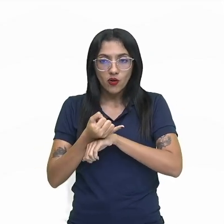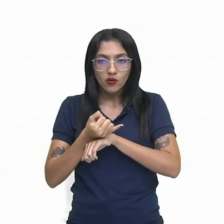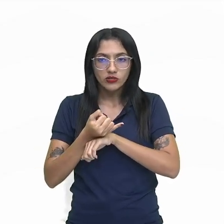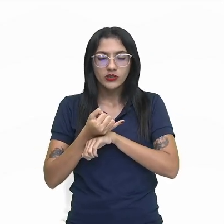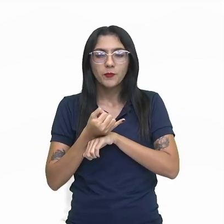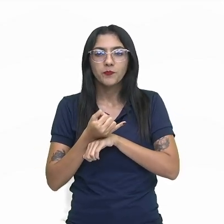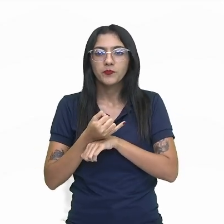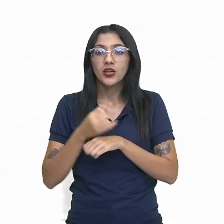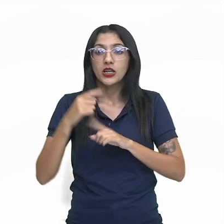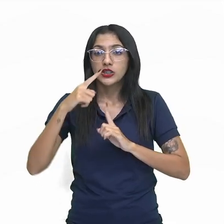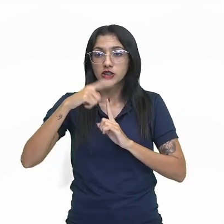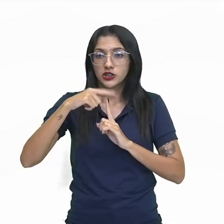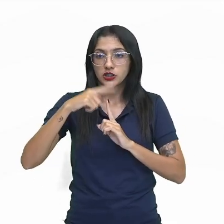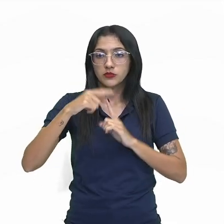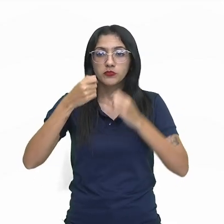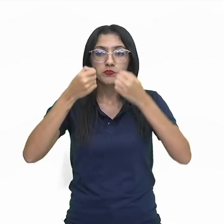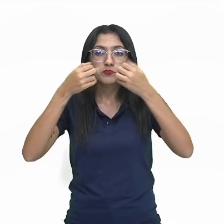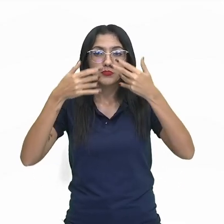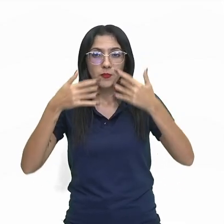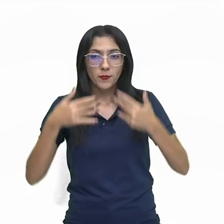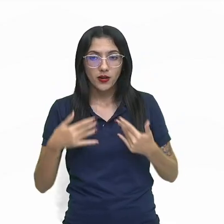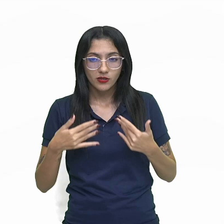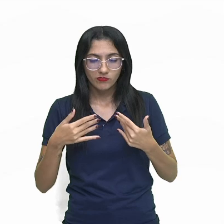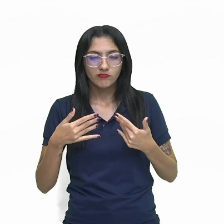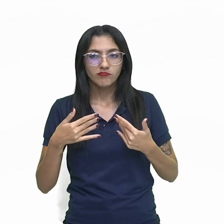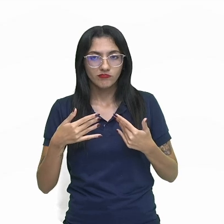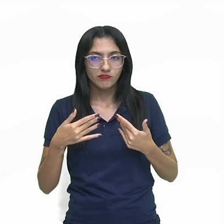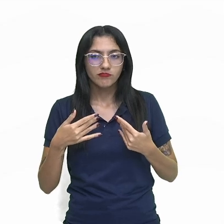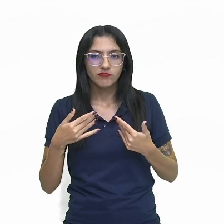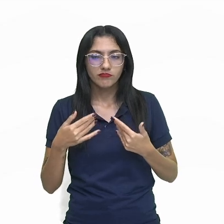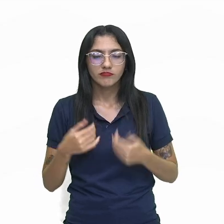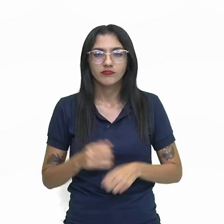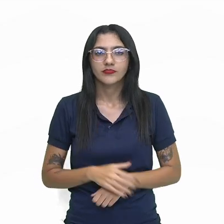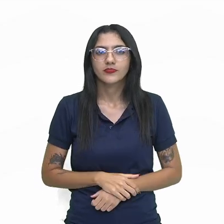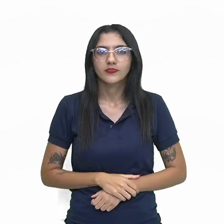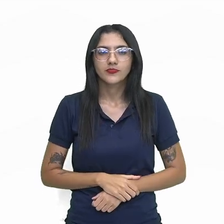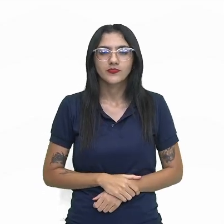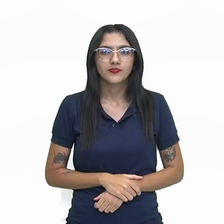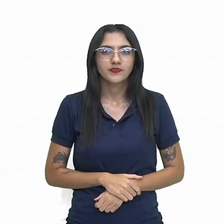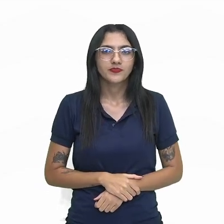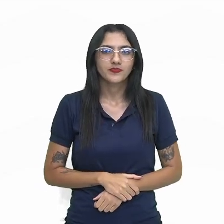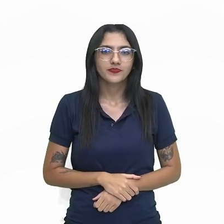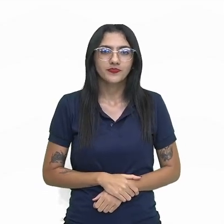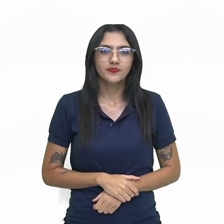adjetiva, explicativa ou restritiva. Certo?